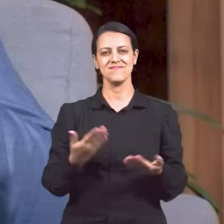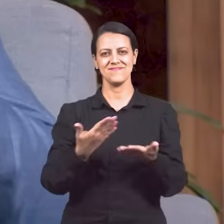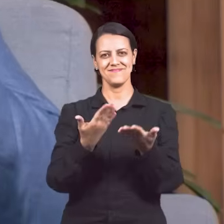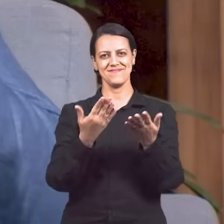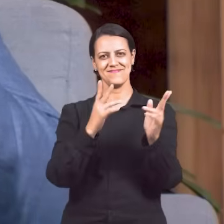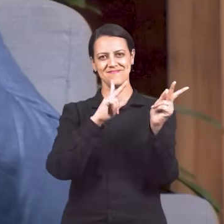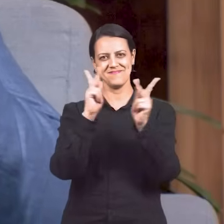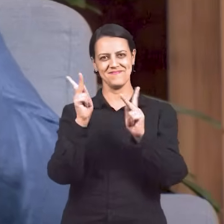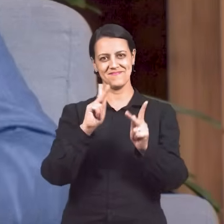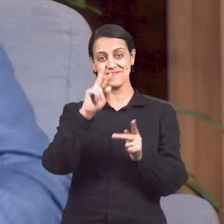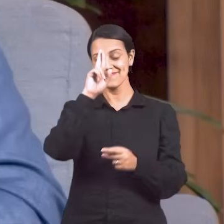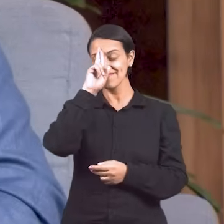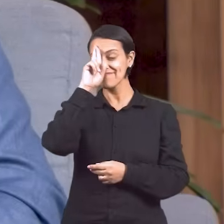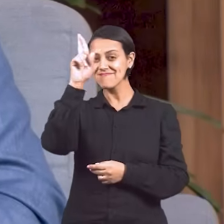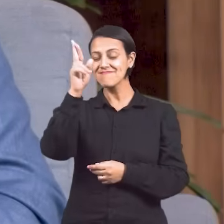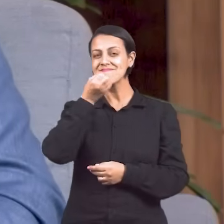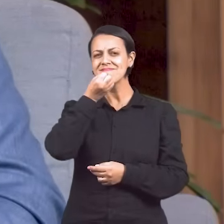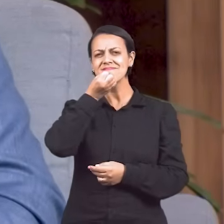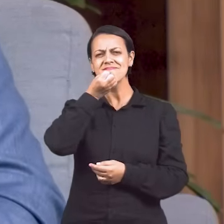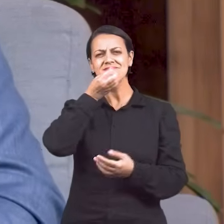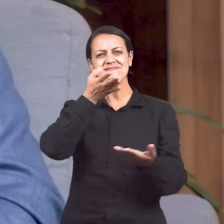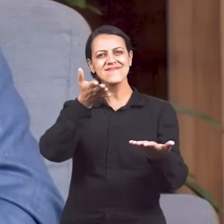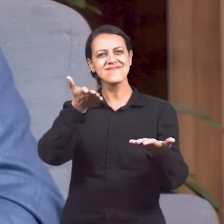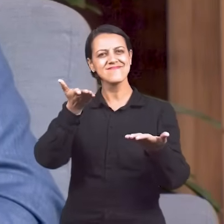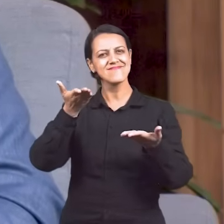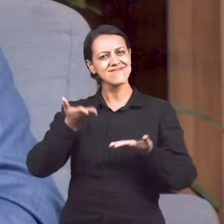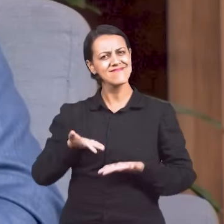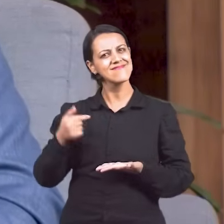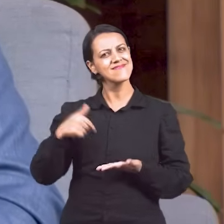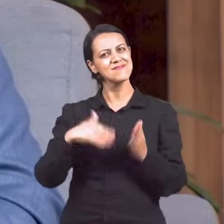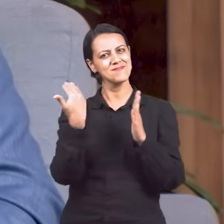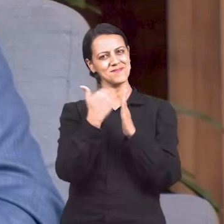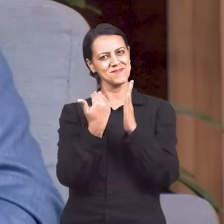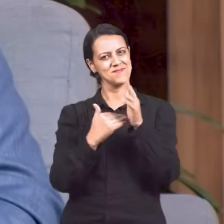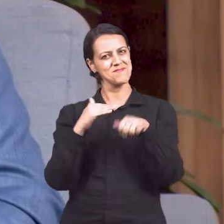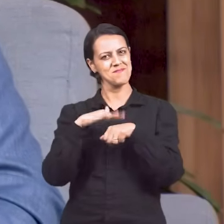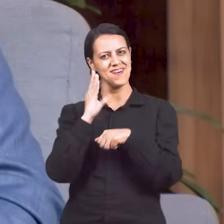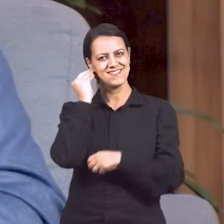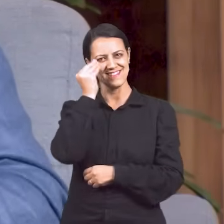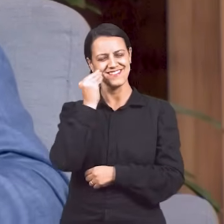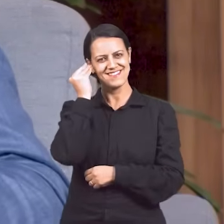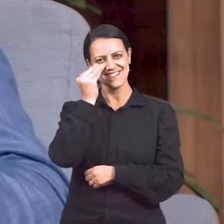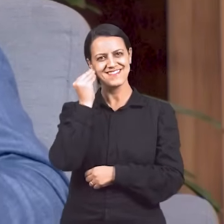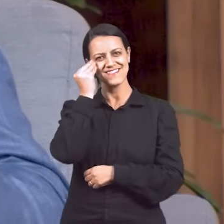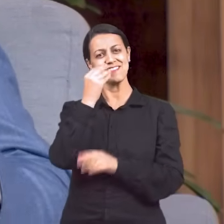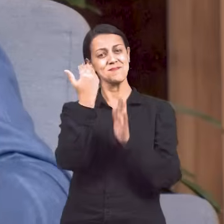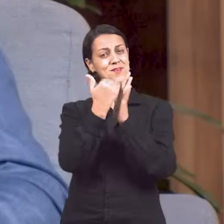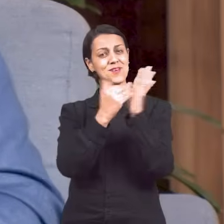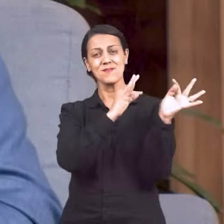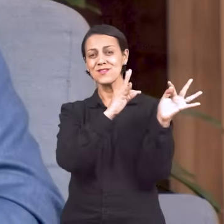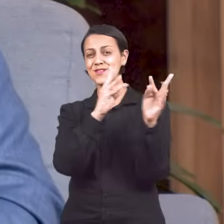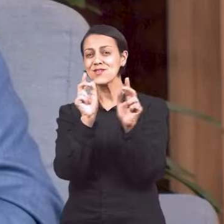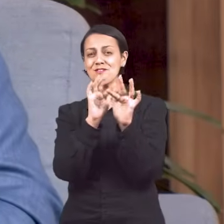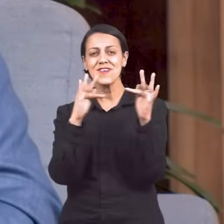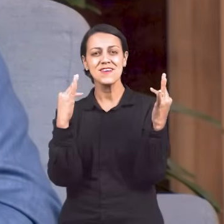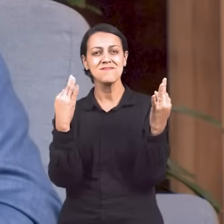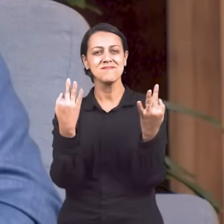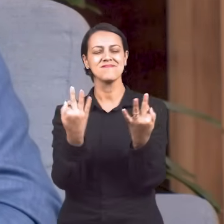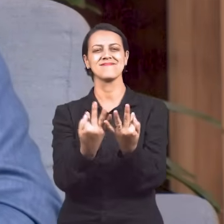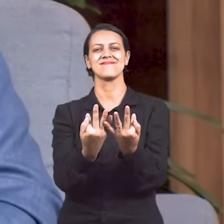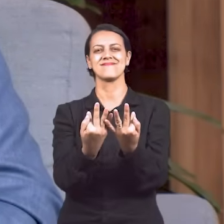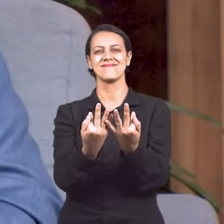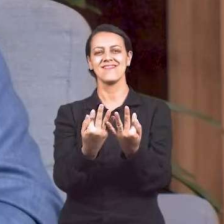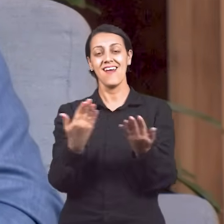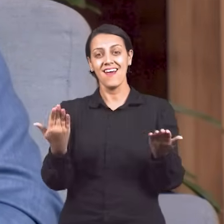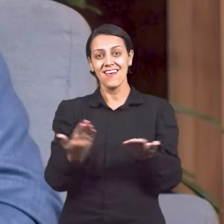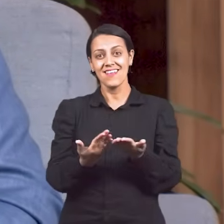Olá, a paz do Senhor! Seja muito bem-vindo ao programa Mais Sábios, um programa para toda a família. Aqui nós